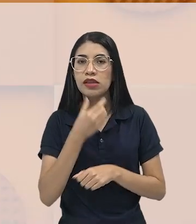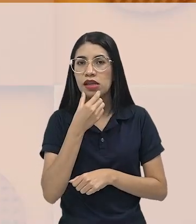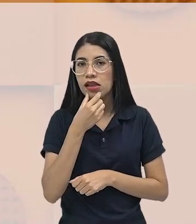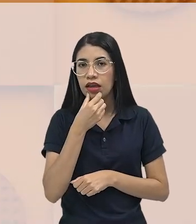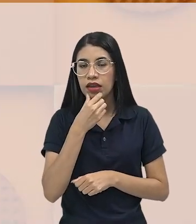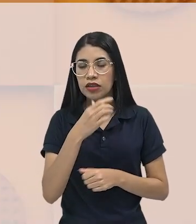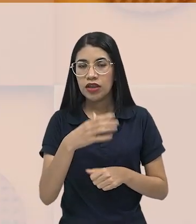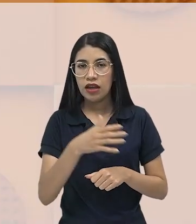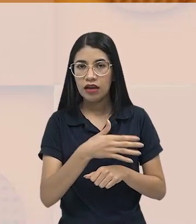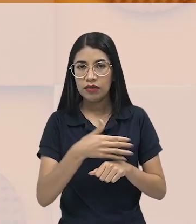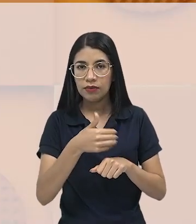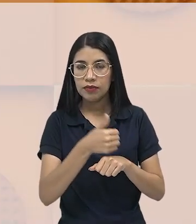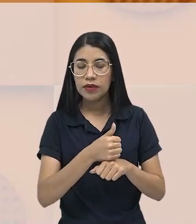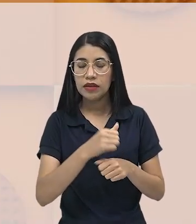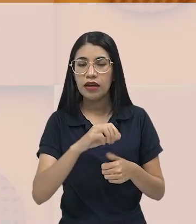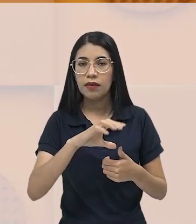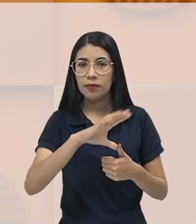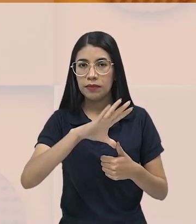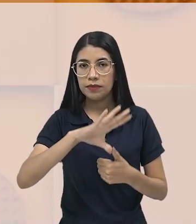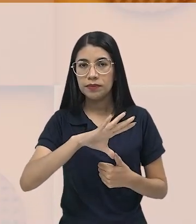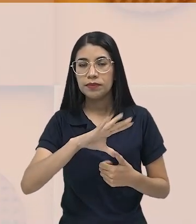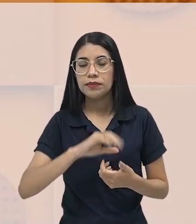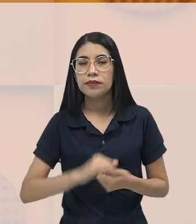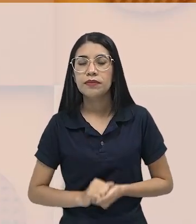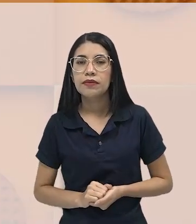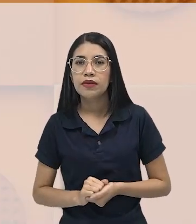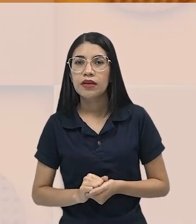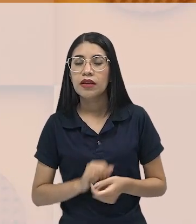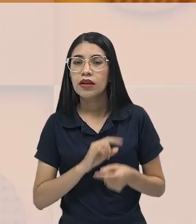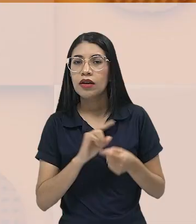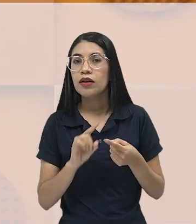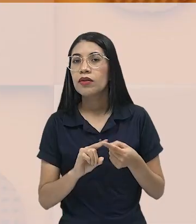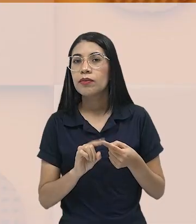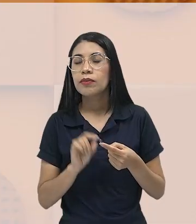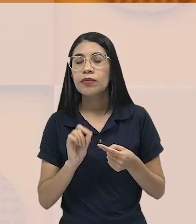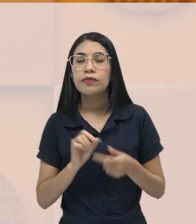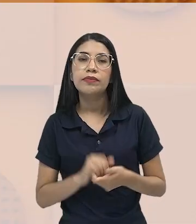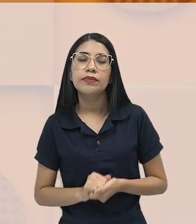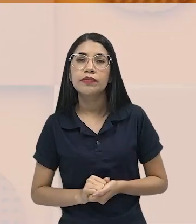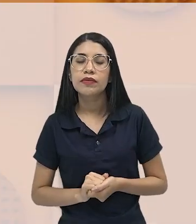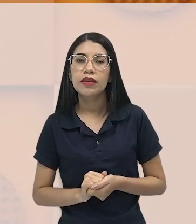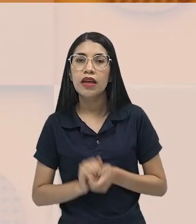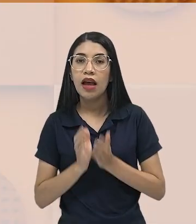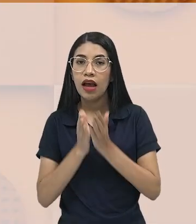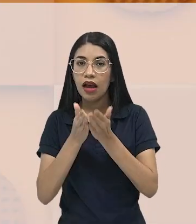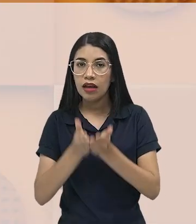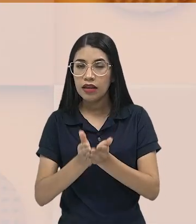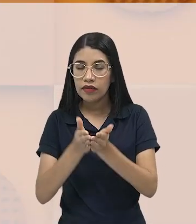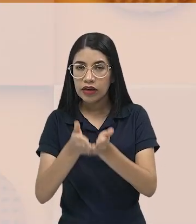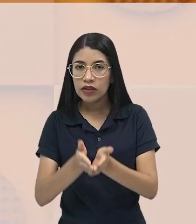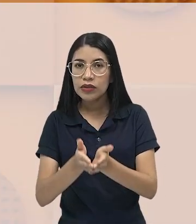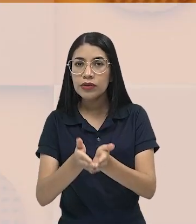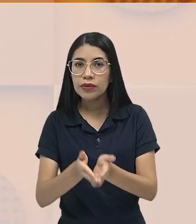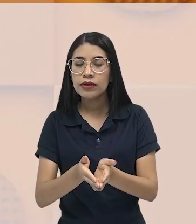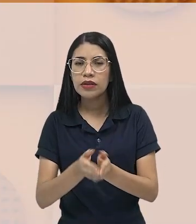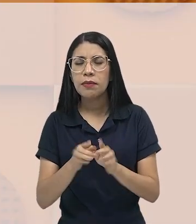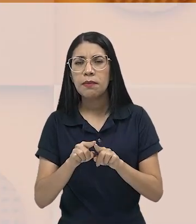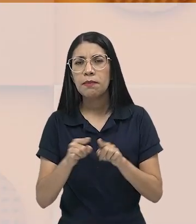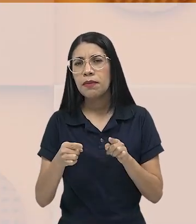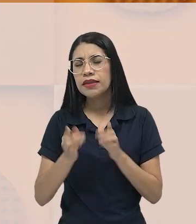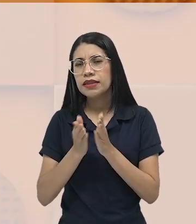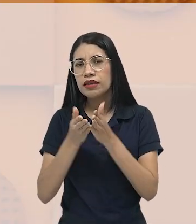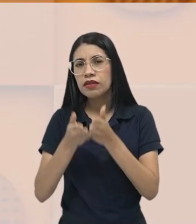inglesas ali na América do Norte, tá bom? Que vai ser o primeiro. A ideia das grandes navegações. Ah, professora, mas as